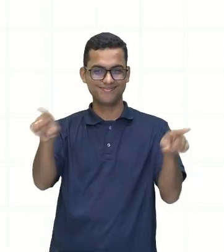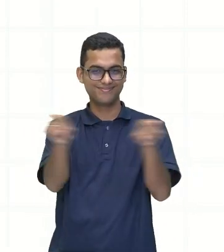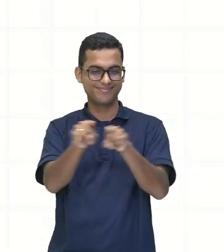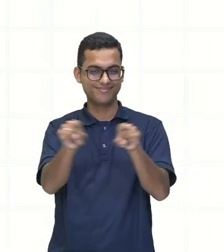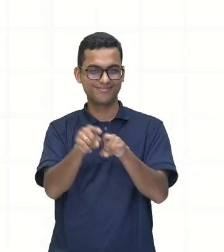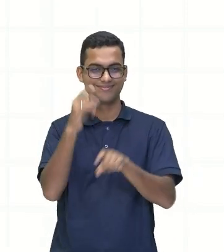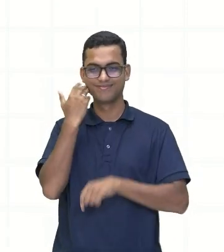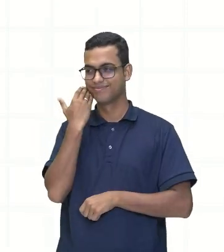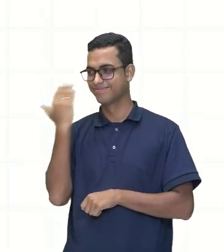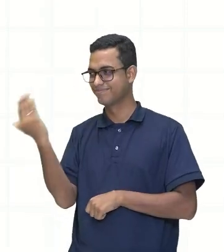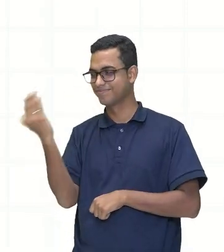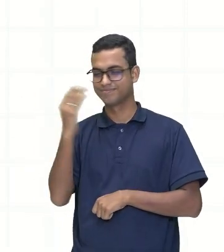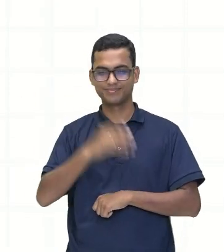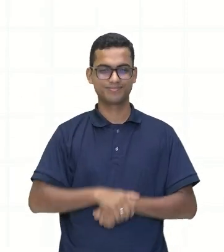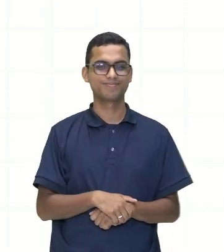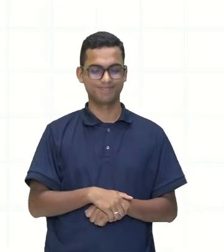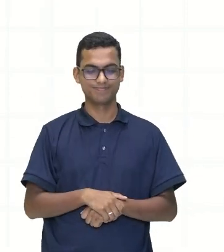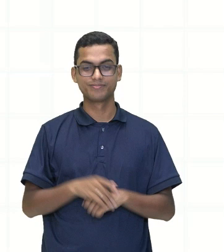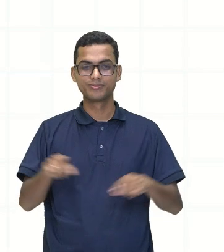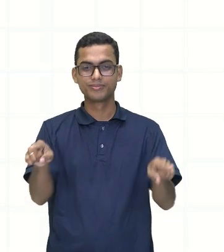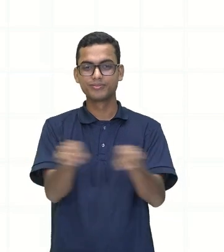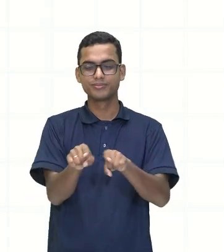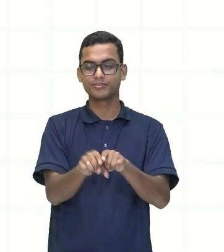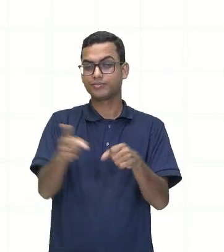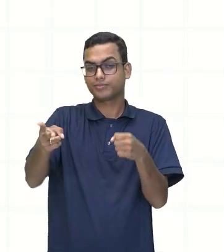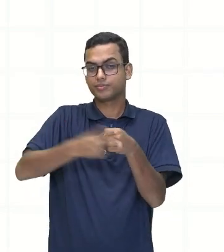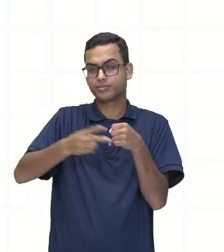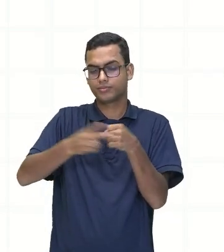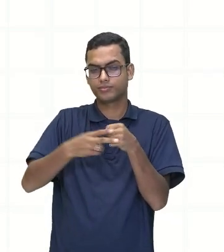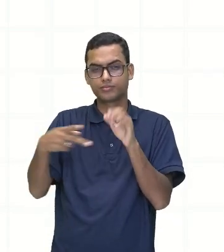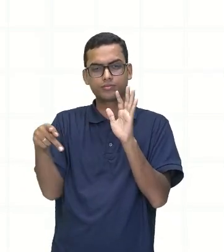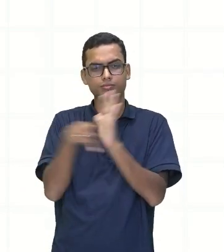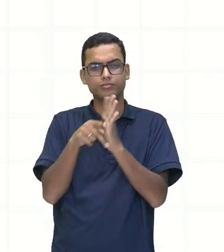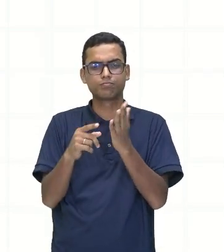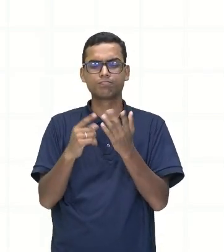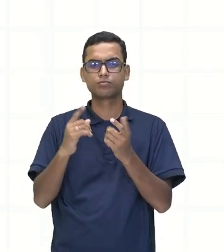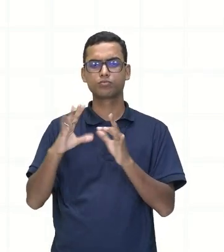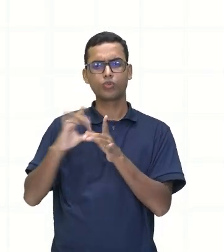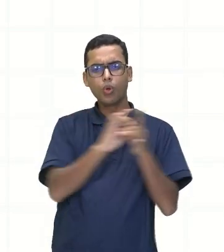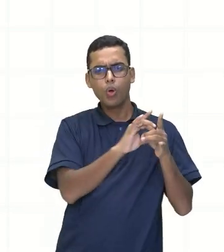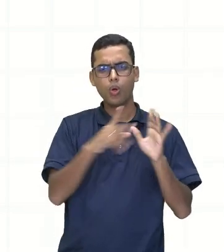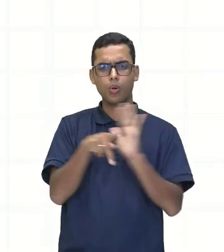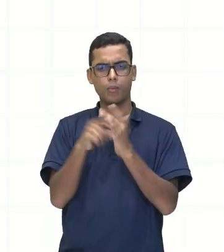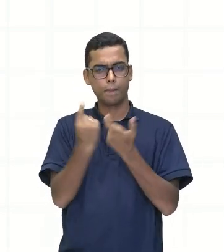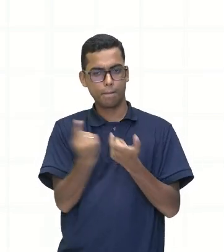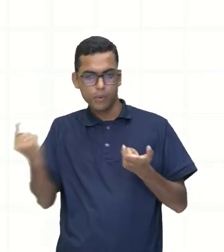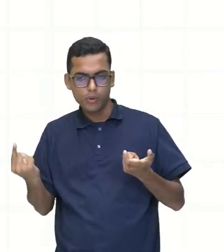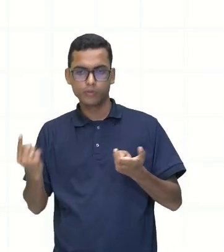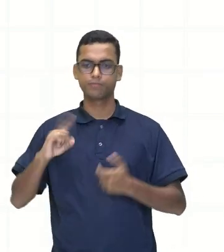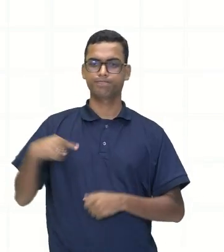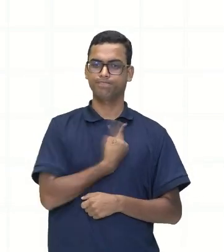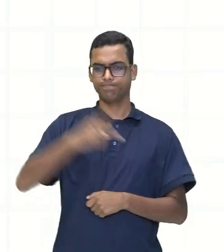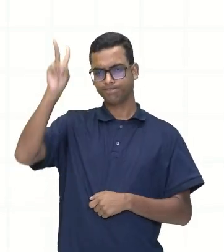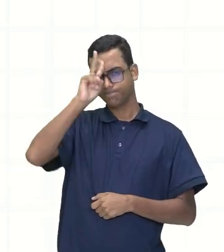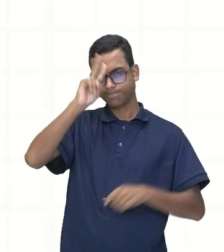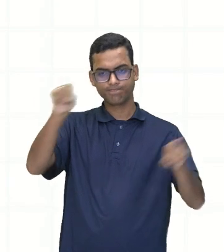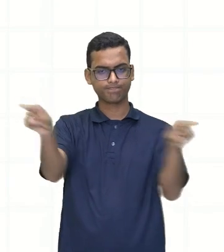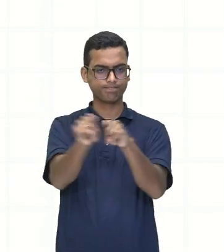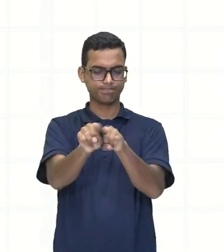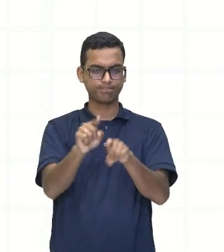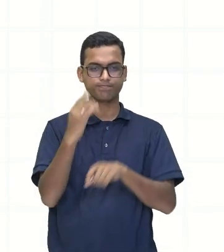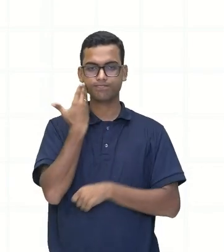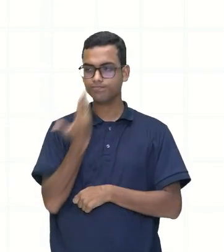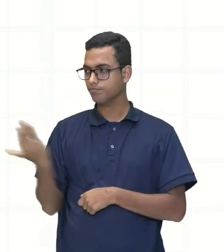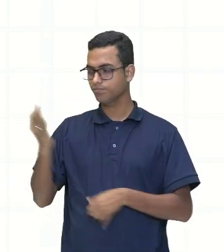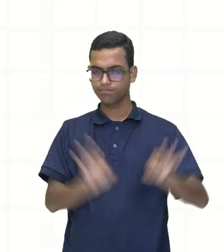no plural, na forma do plural, vamos acompanhar comigo aqui para a gente relembrar também. Na forma do plural, nós